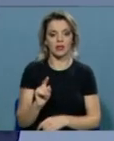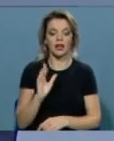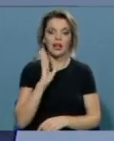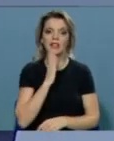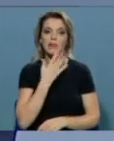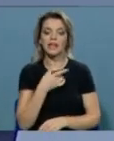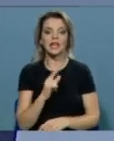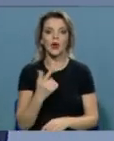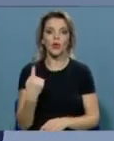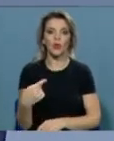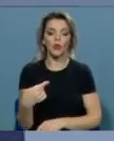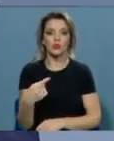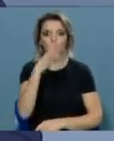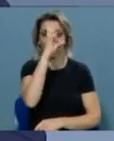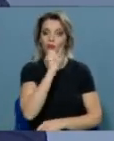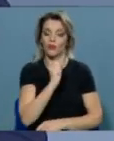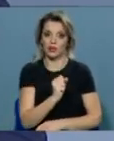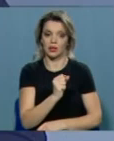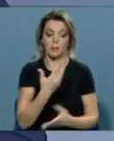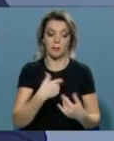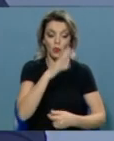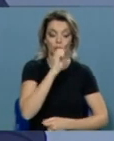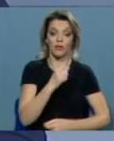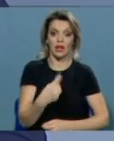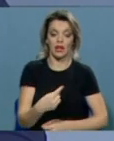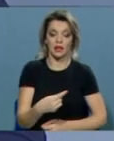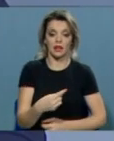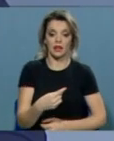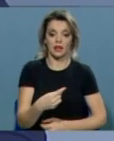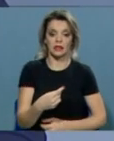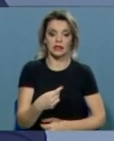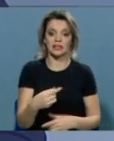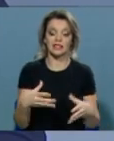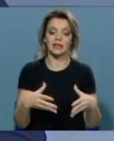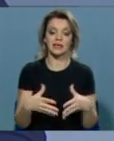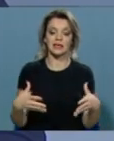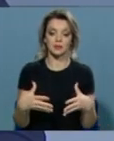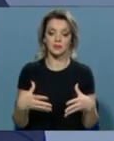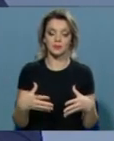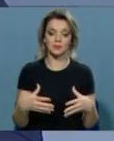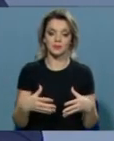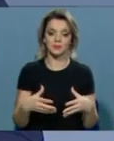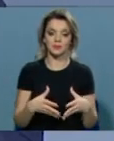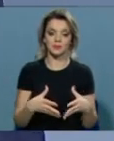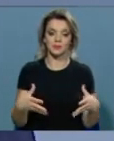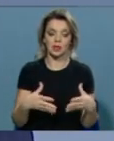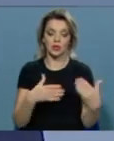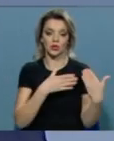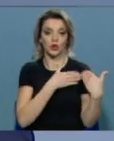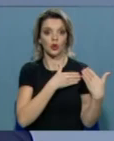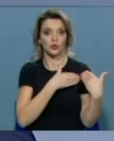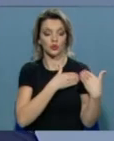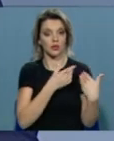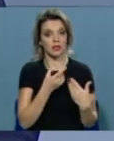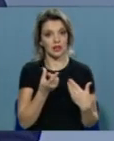depender exclusivamente da questão do estado mas o está tem uma como grande responsável com uma